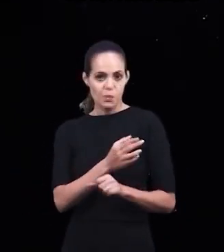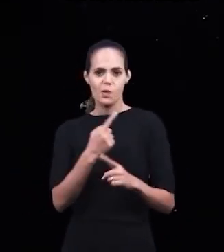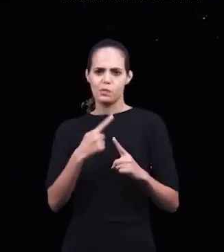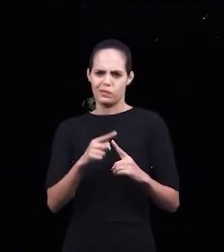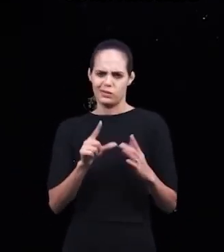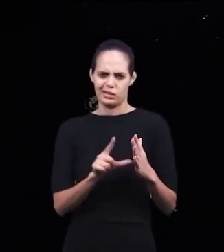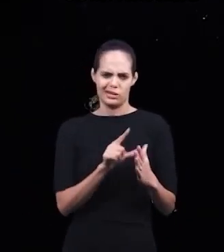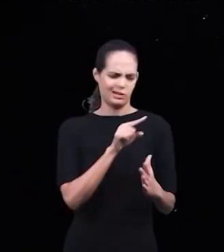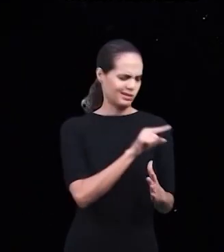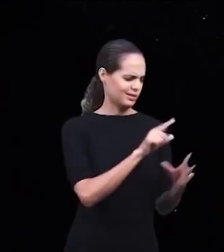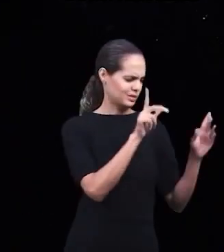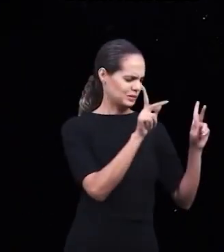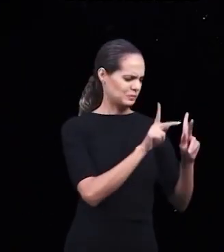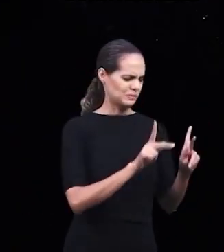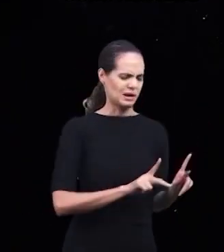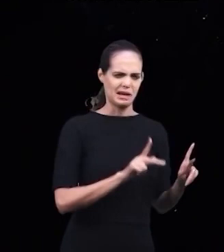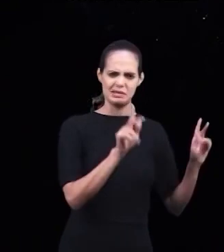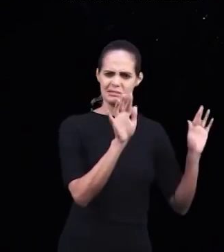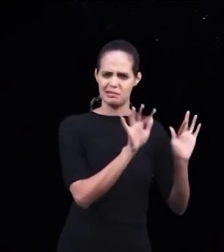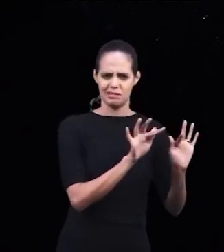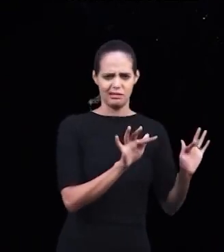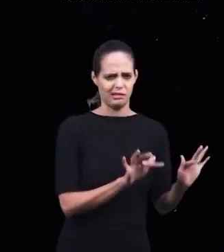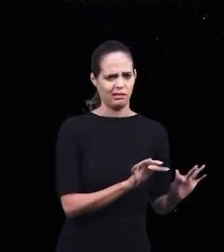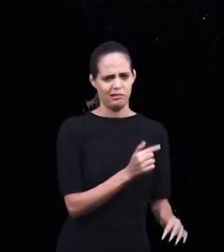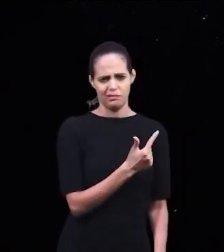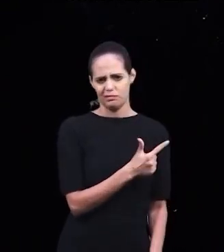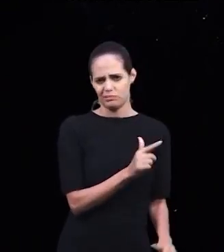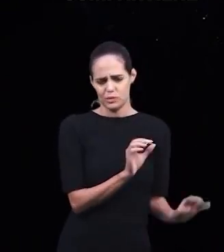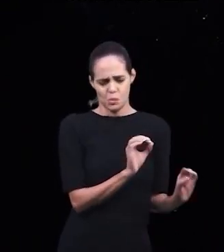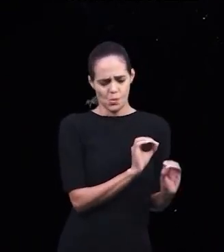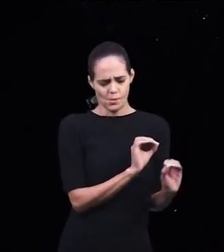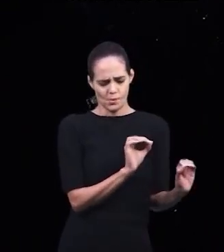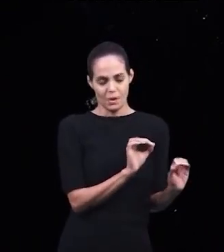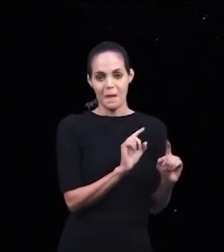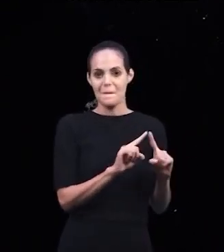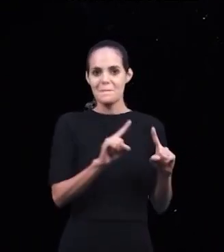paz nem alegria, até que o